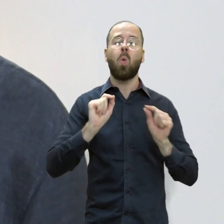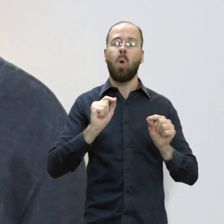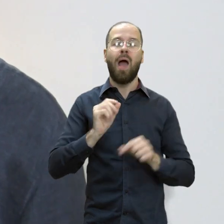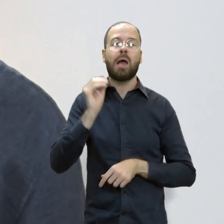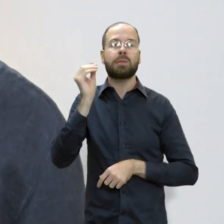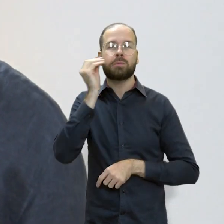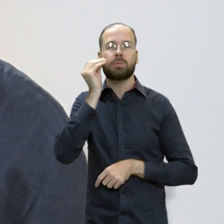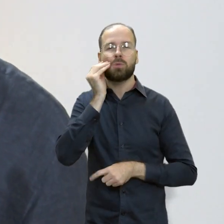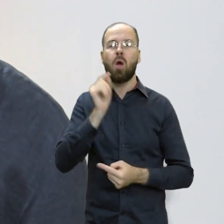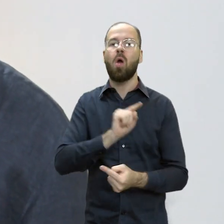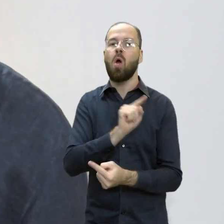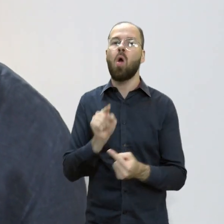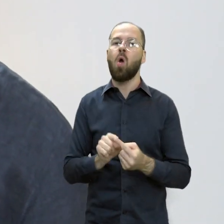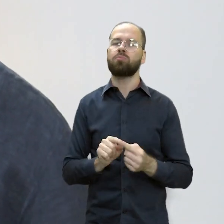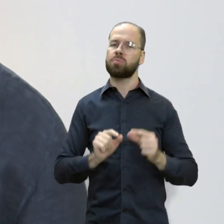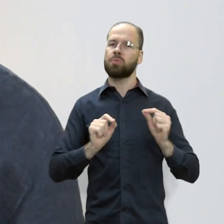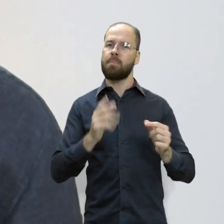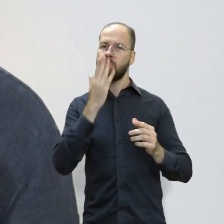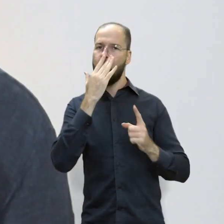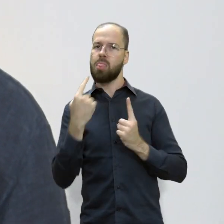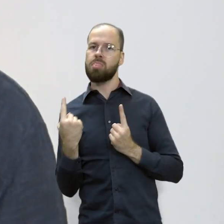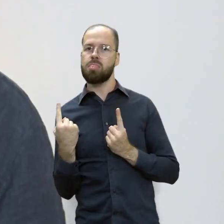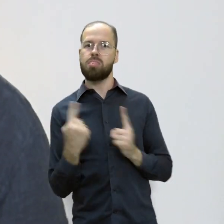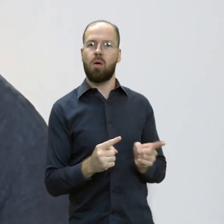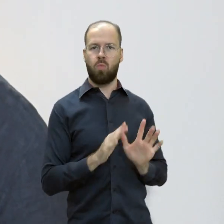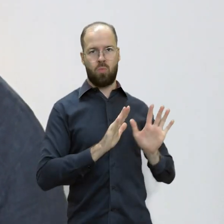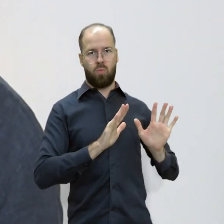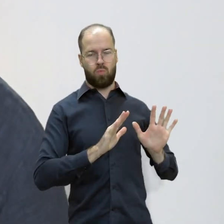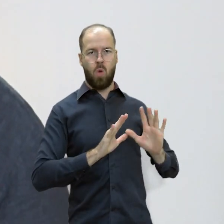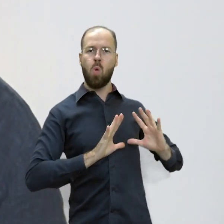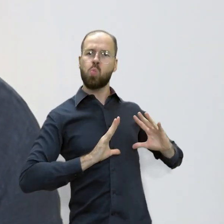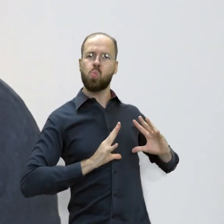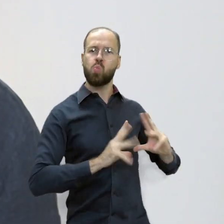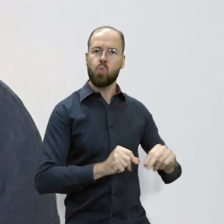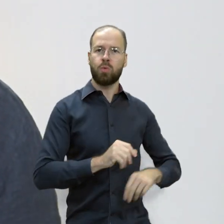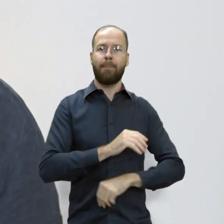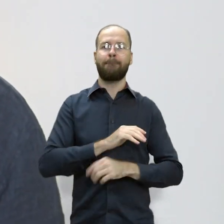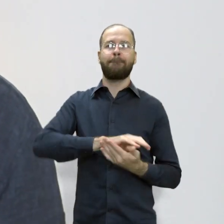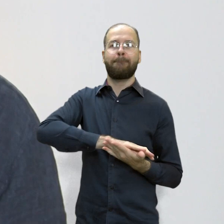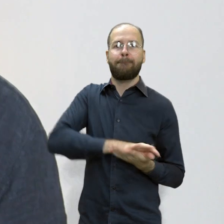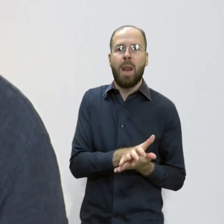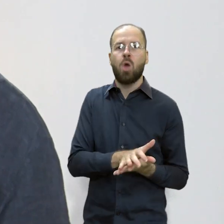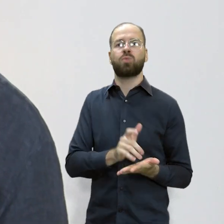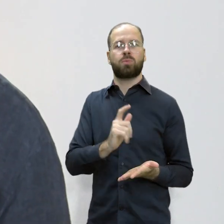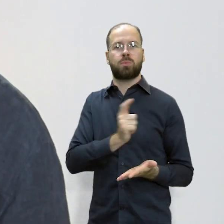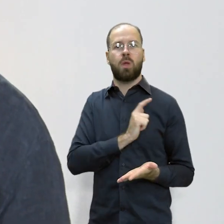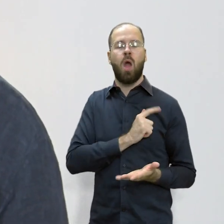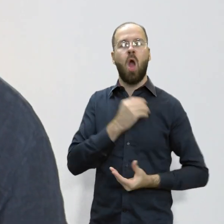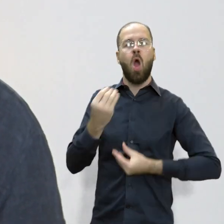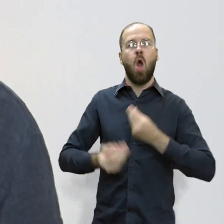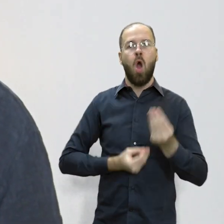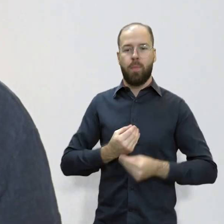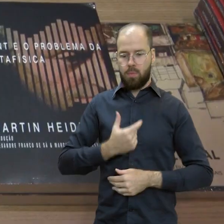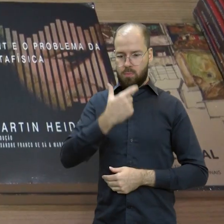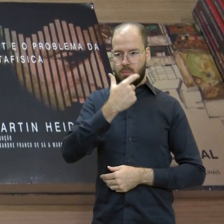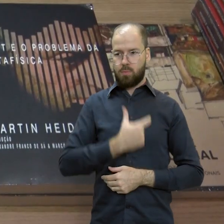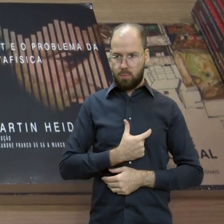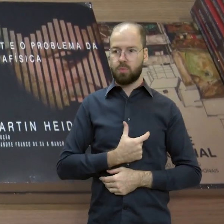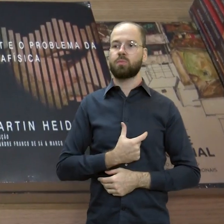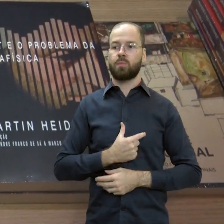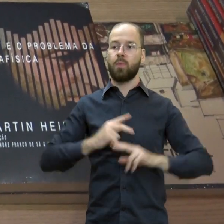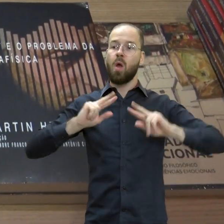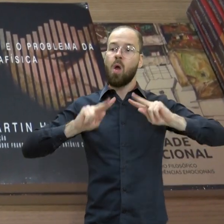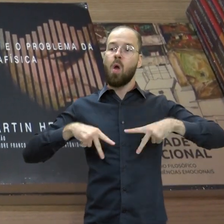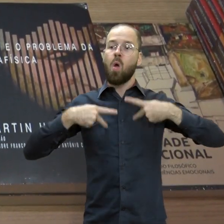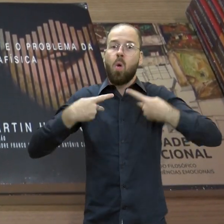suspender, de contestar todos os preconceitos em relação ao modo de ser do ente humano, né? Com isso,